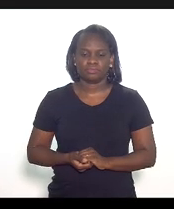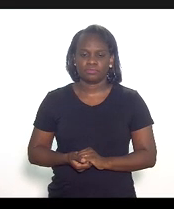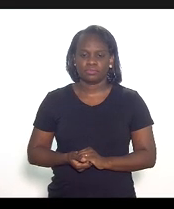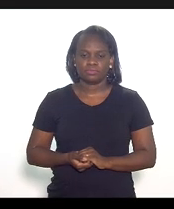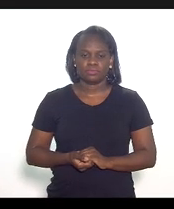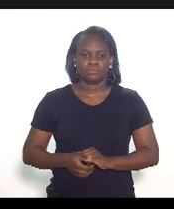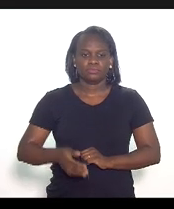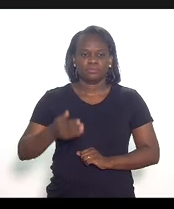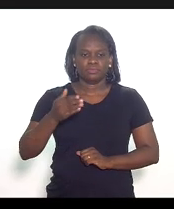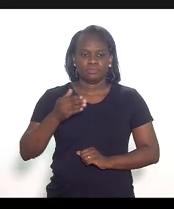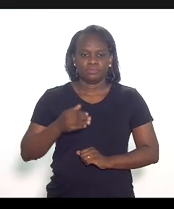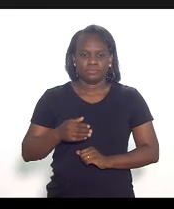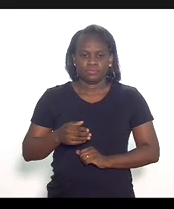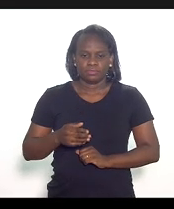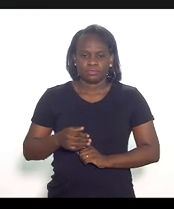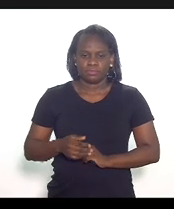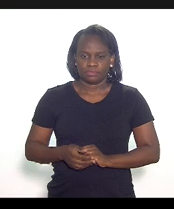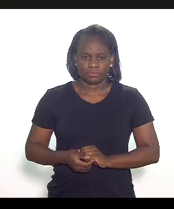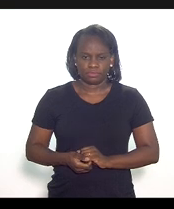Obrigada, Felipe. dia,